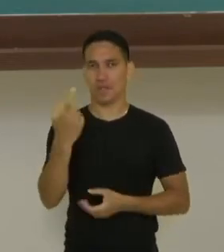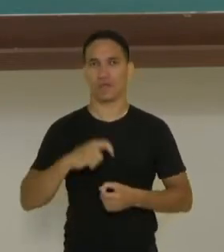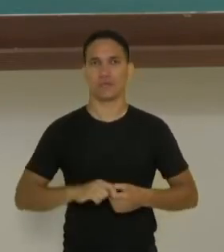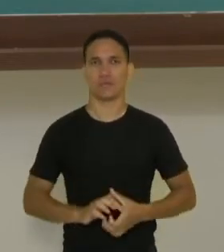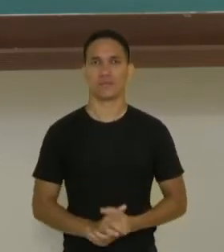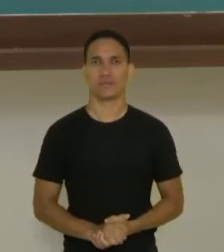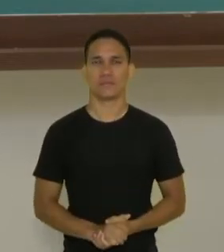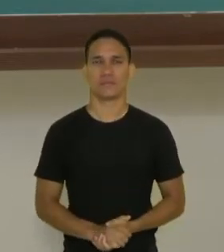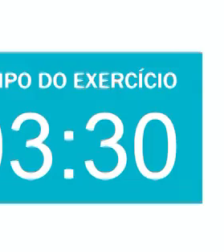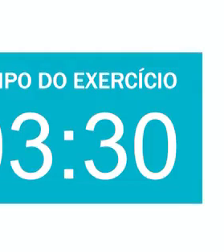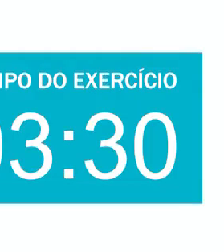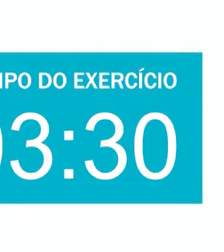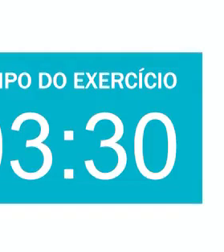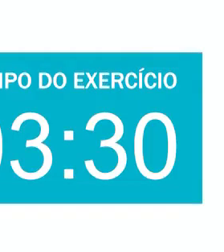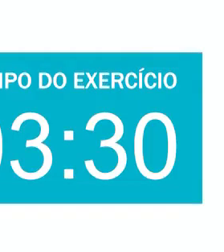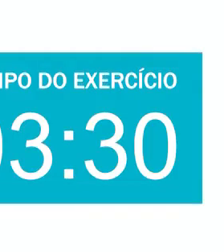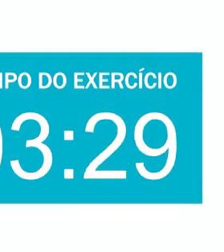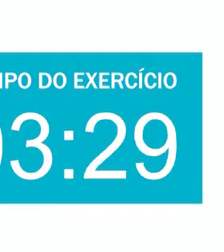já retorno.